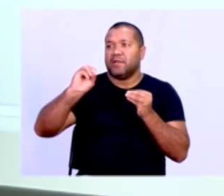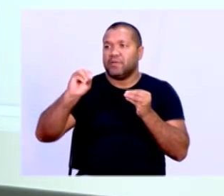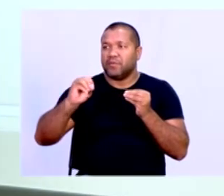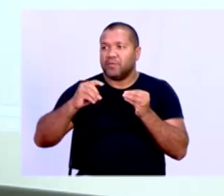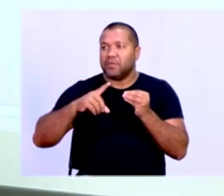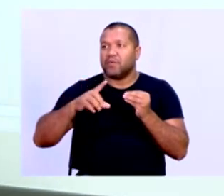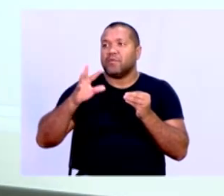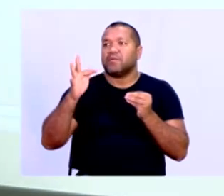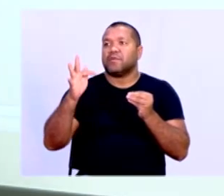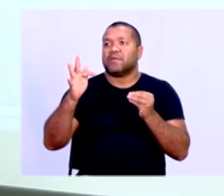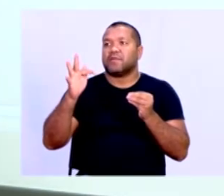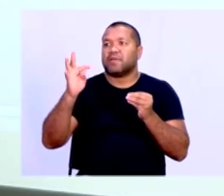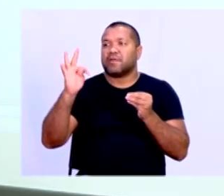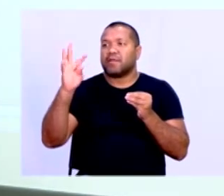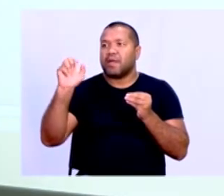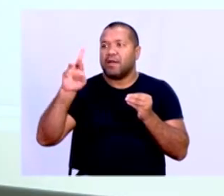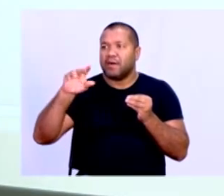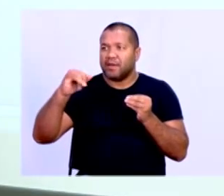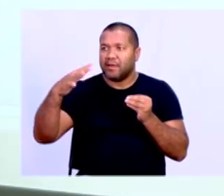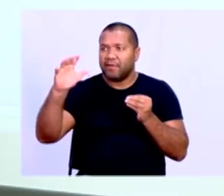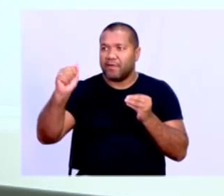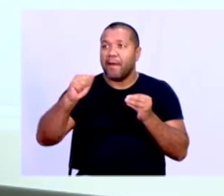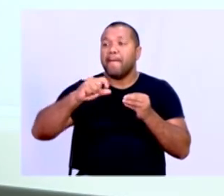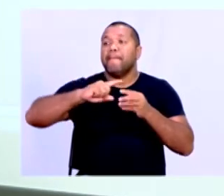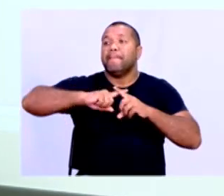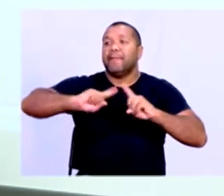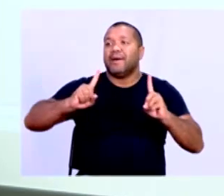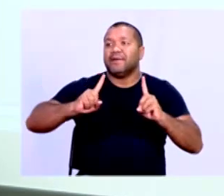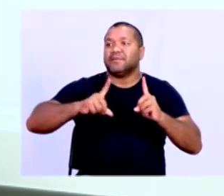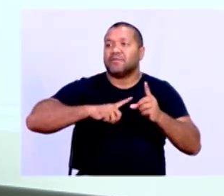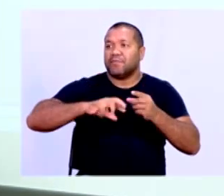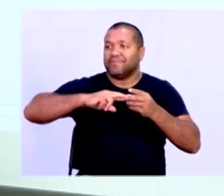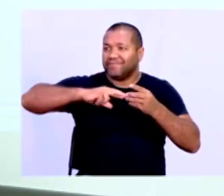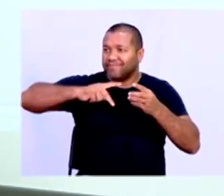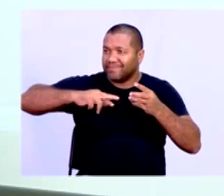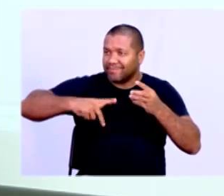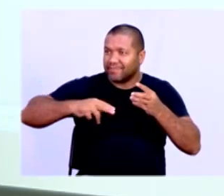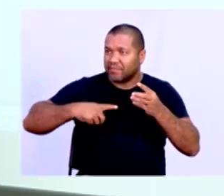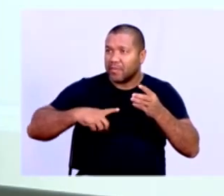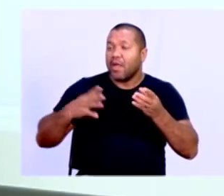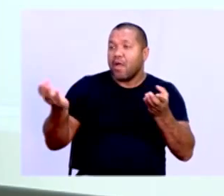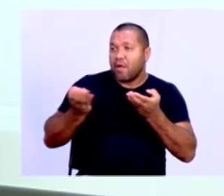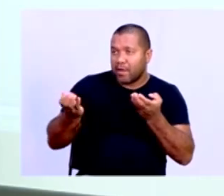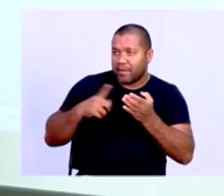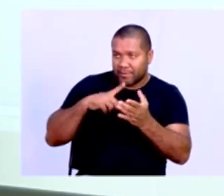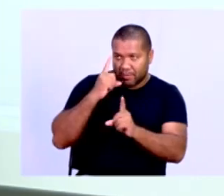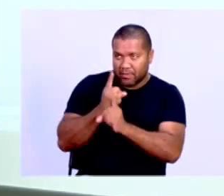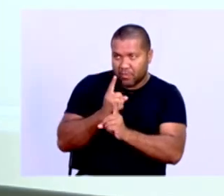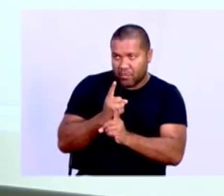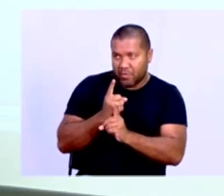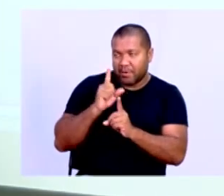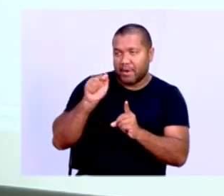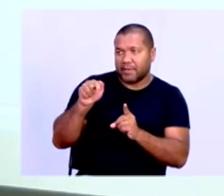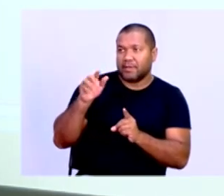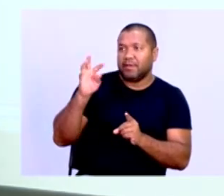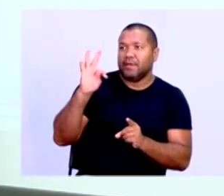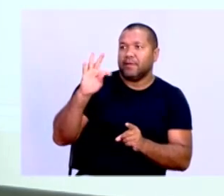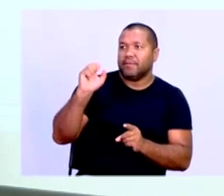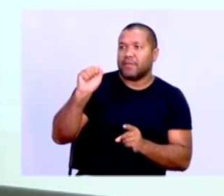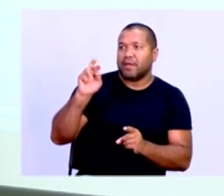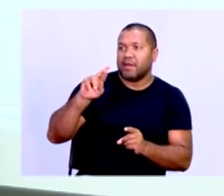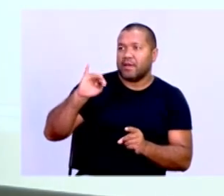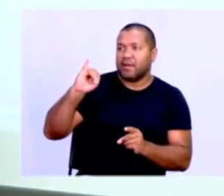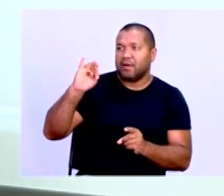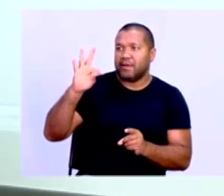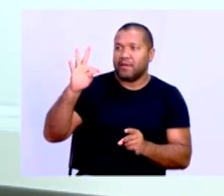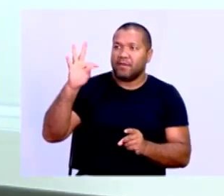com parâmetros diferentes. Então eu quero que ele encontre essa tarifa de um outro jeito, que é